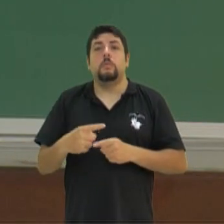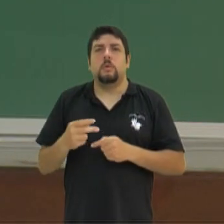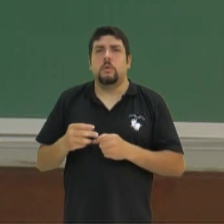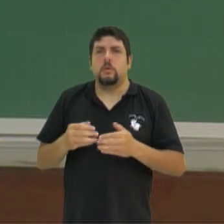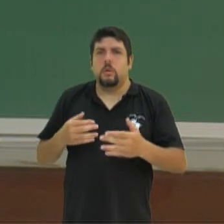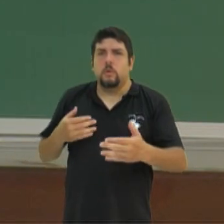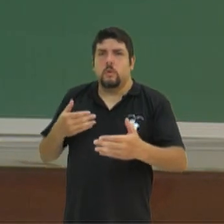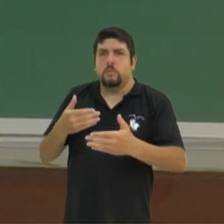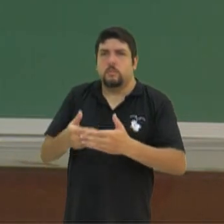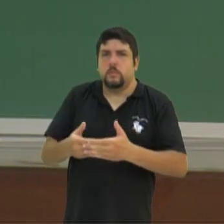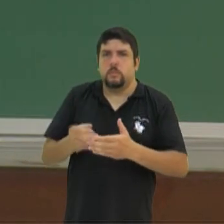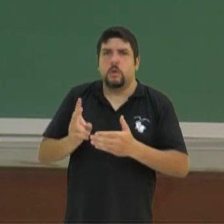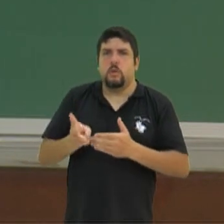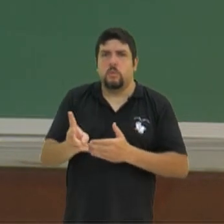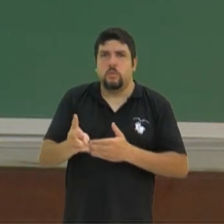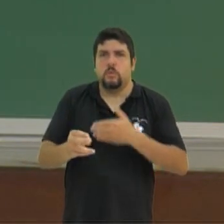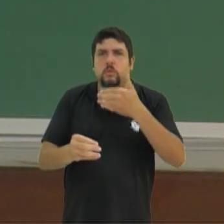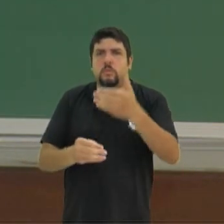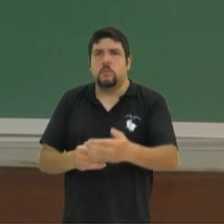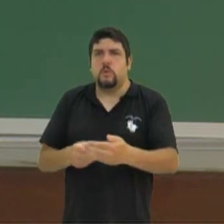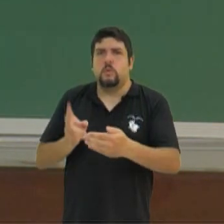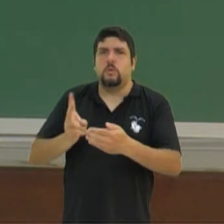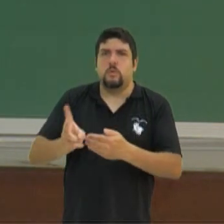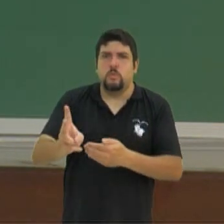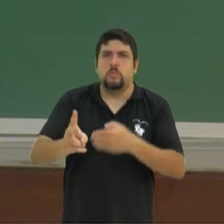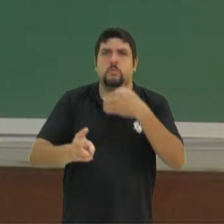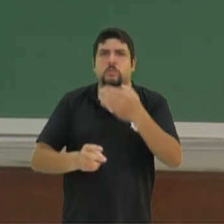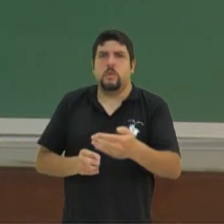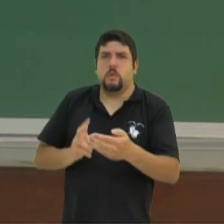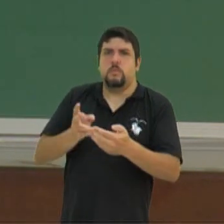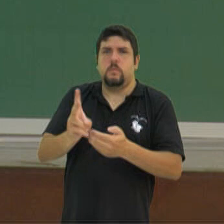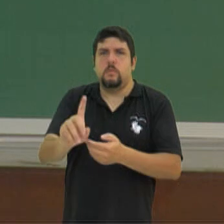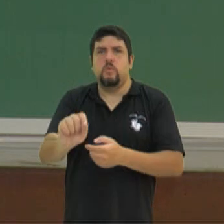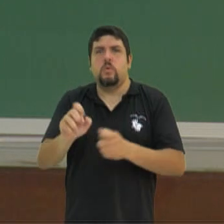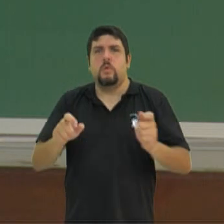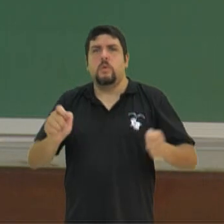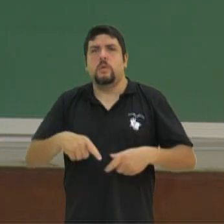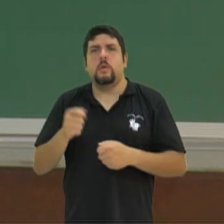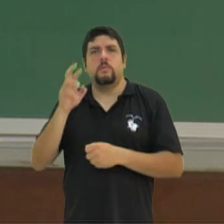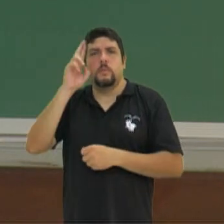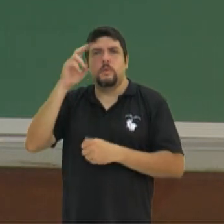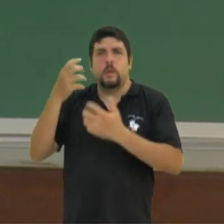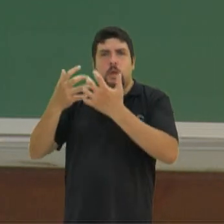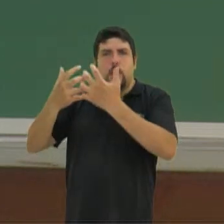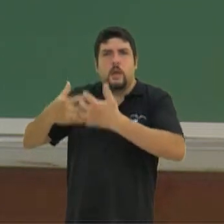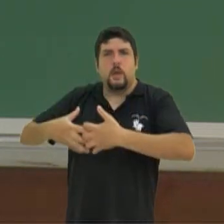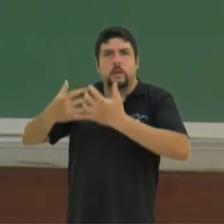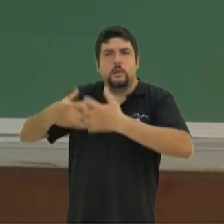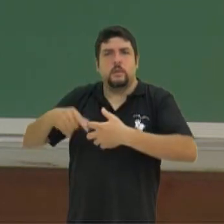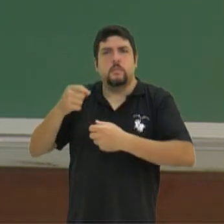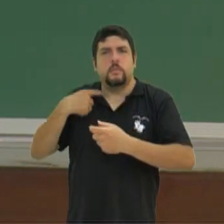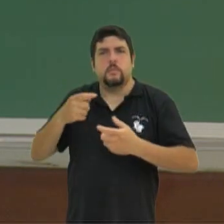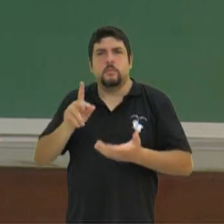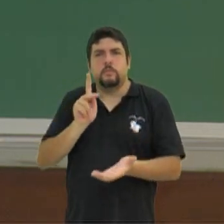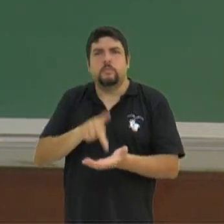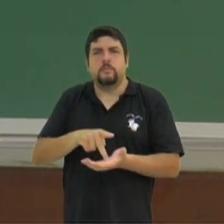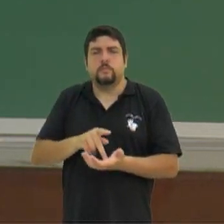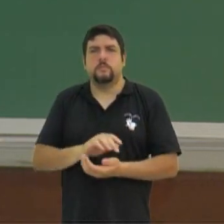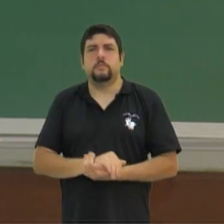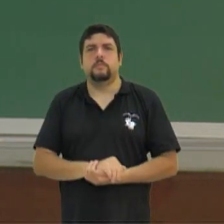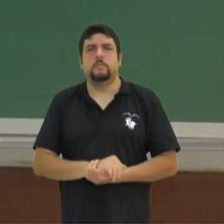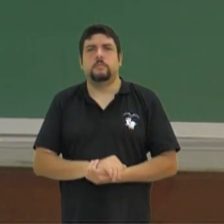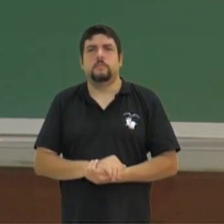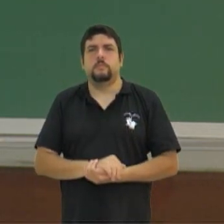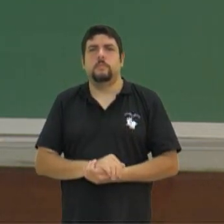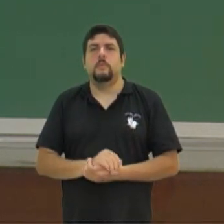essa continuidade me dá a certeza de que a razão, ela alcança, sim, verdades mais seguras. Essa é a